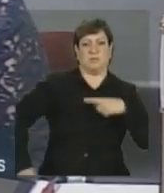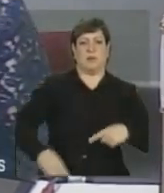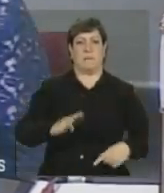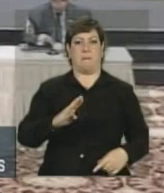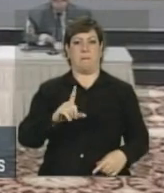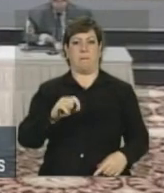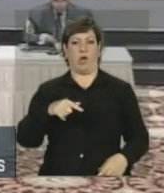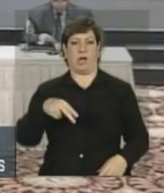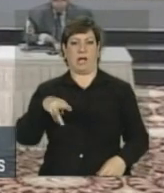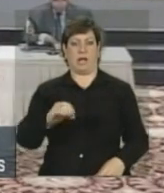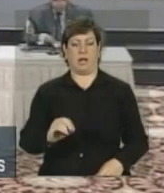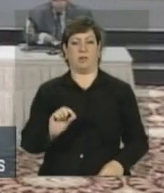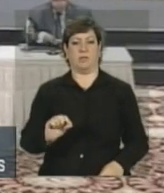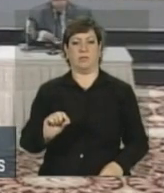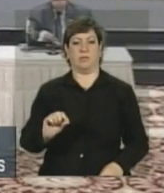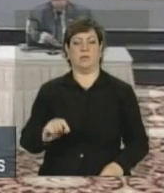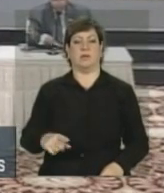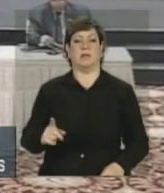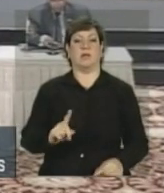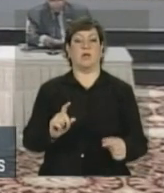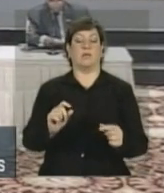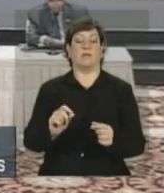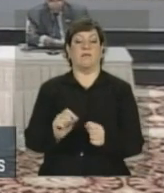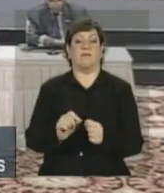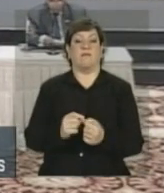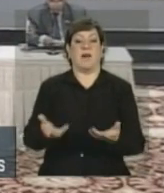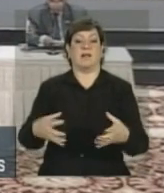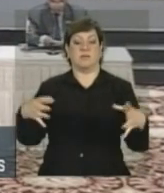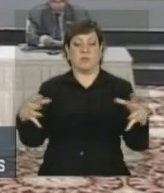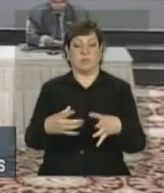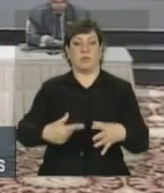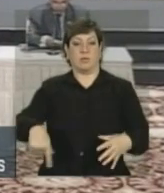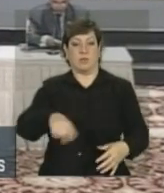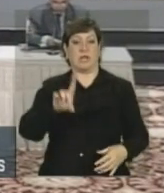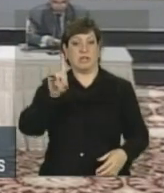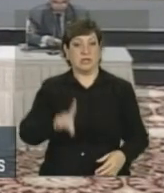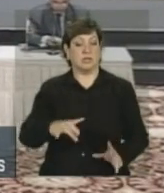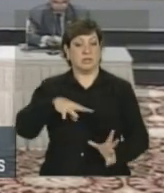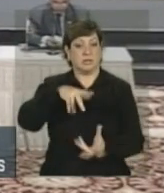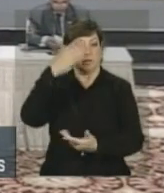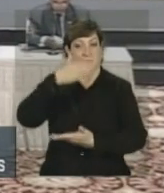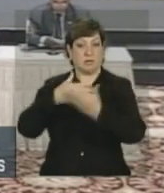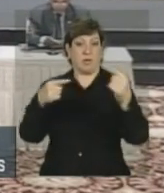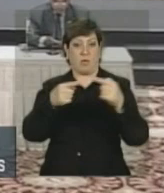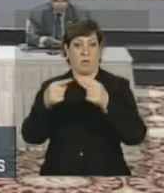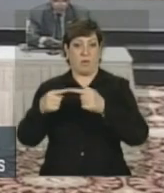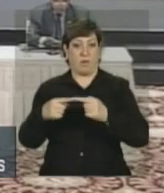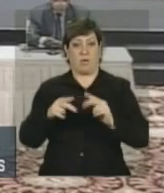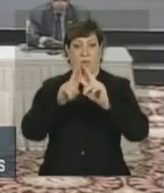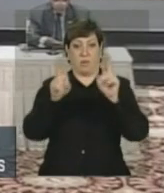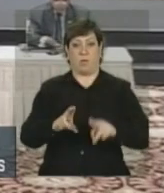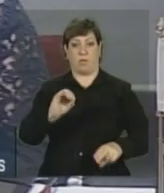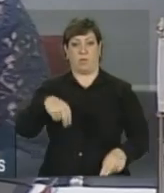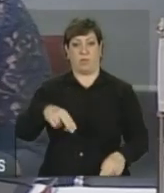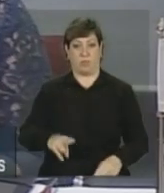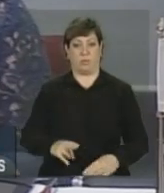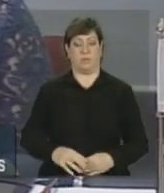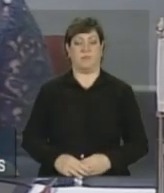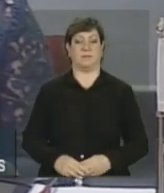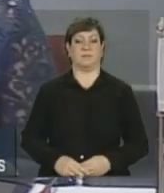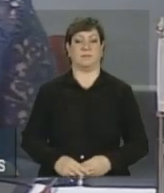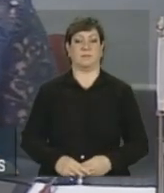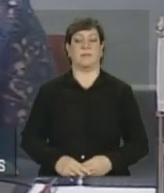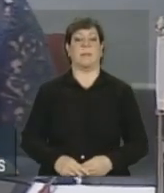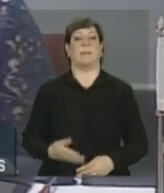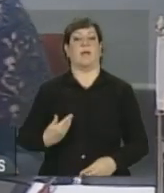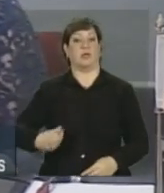não seja definida no ambiente do direito internacional e das Nações Unidas.